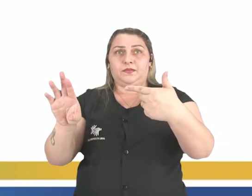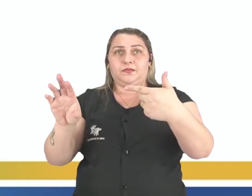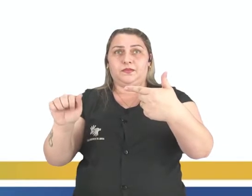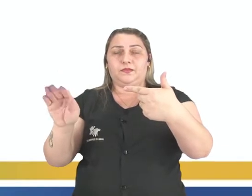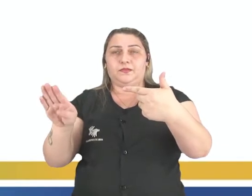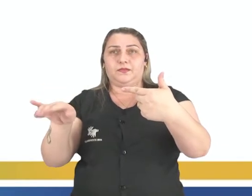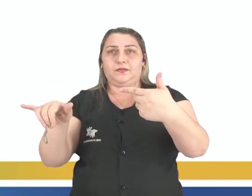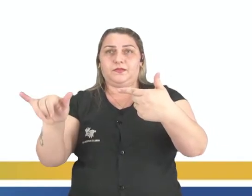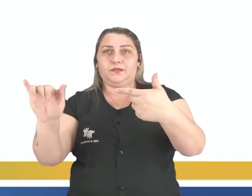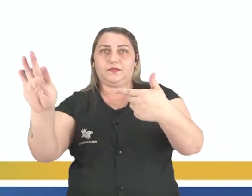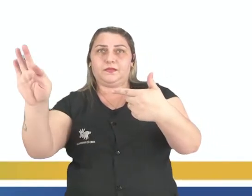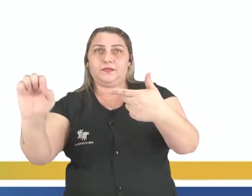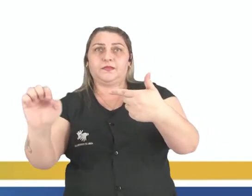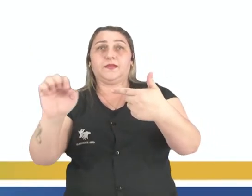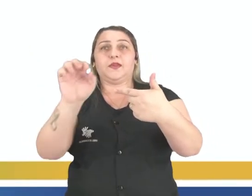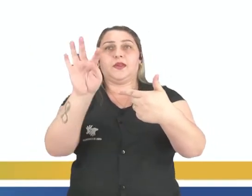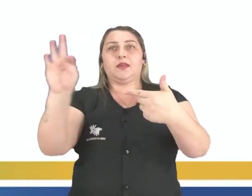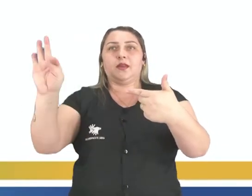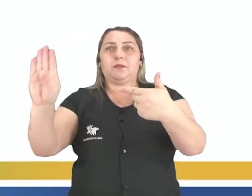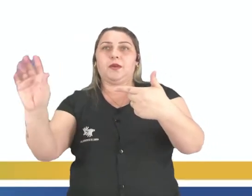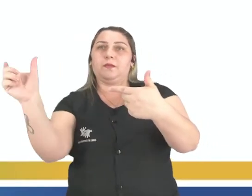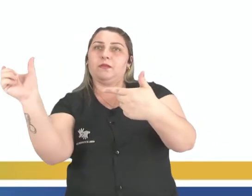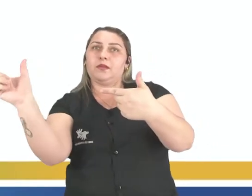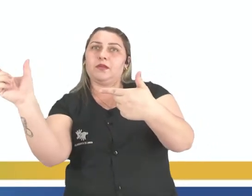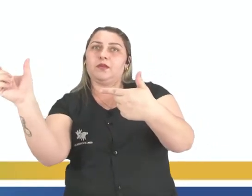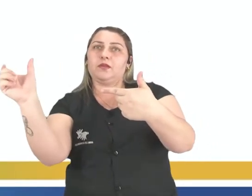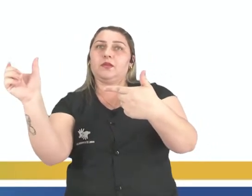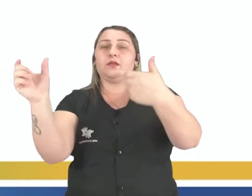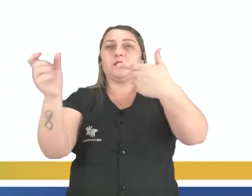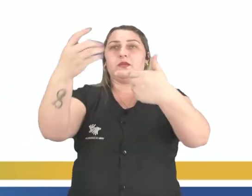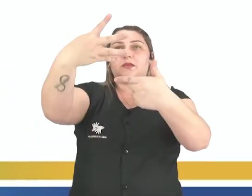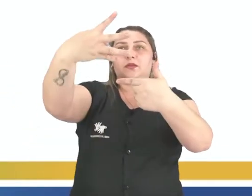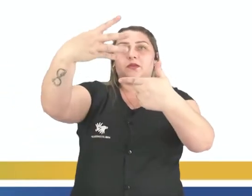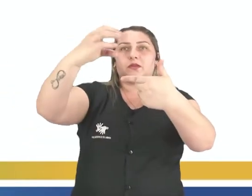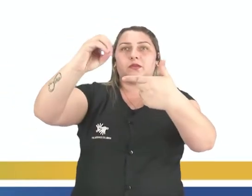maiúsculo, né? T e B, as letras maiúsculas T e B.